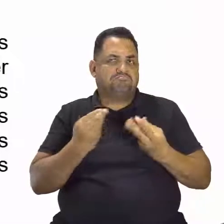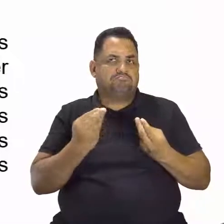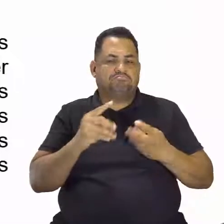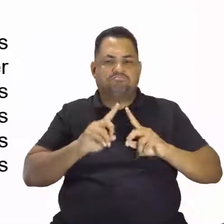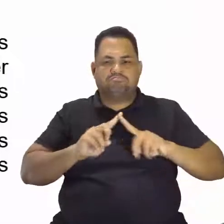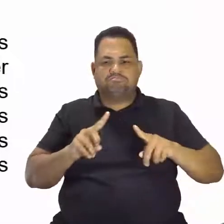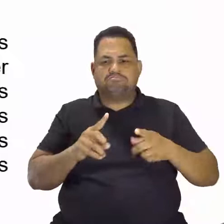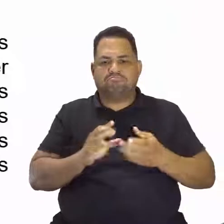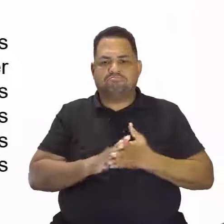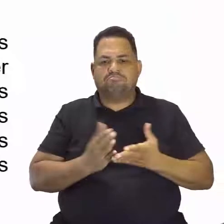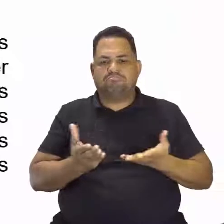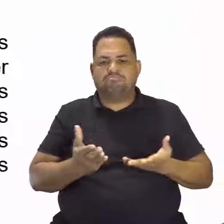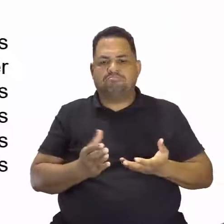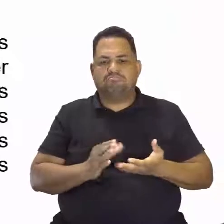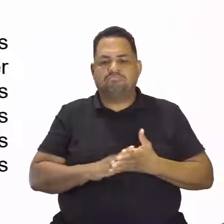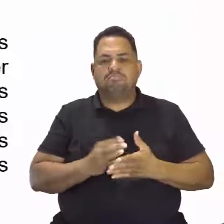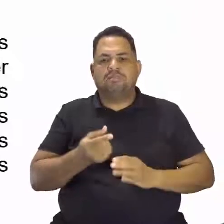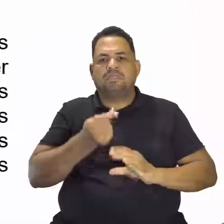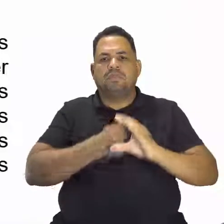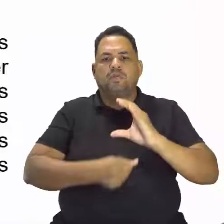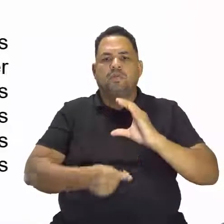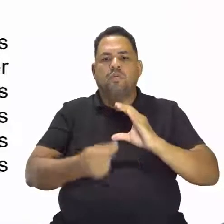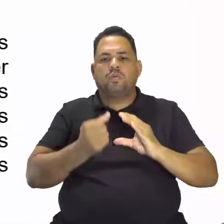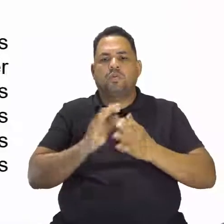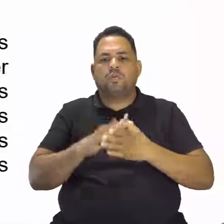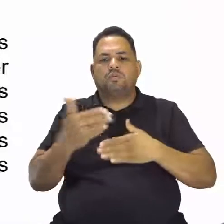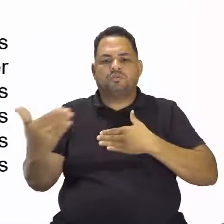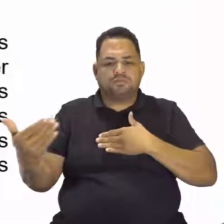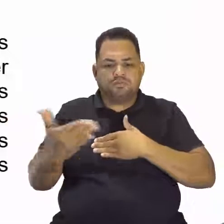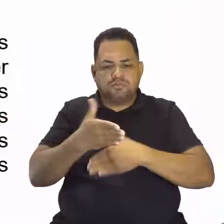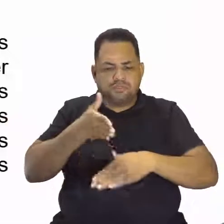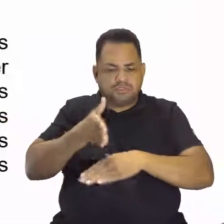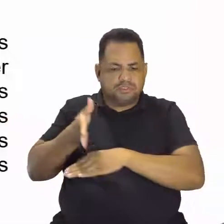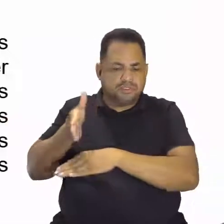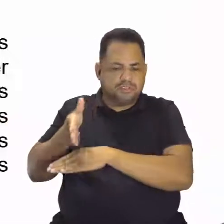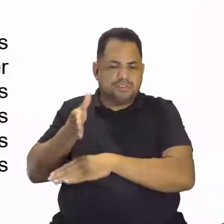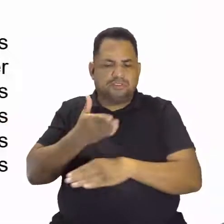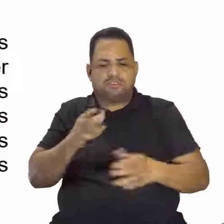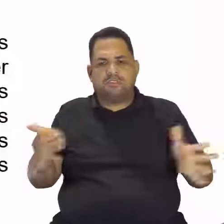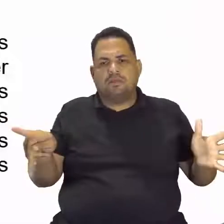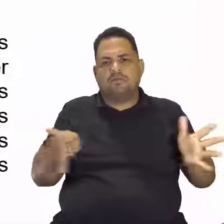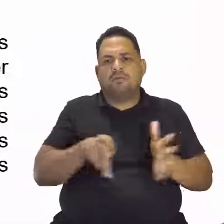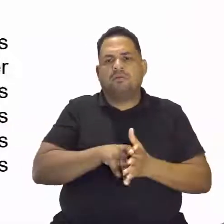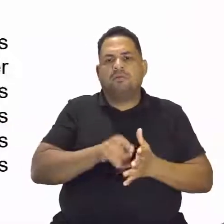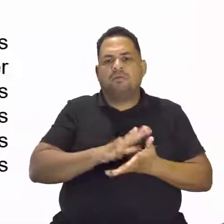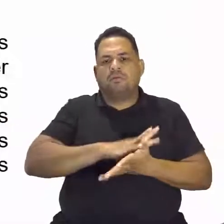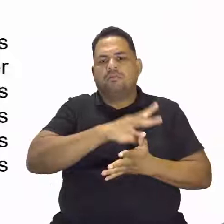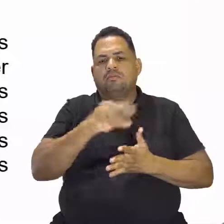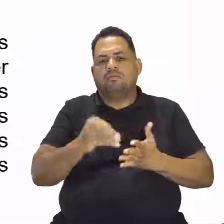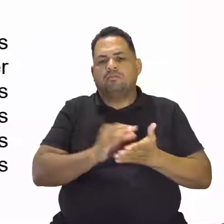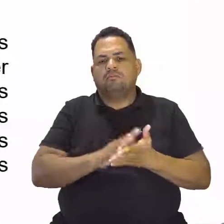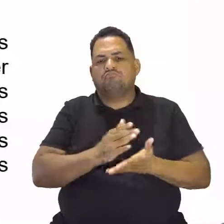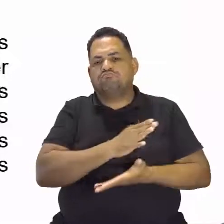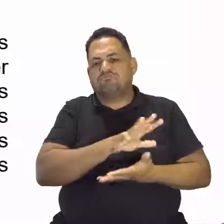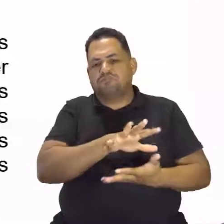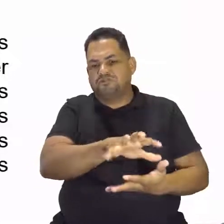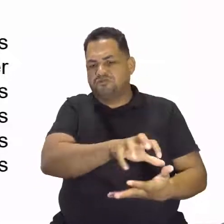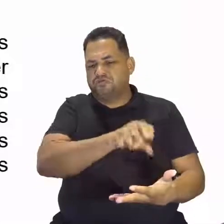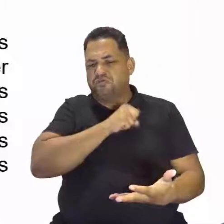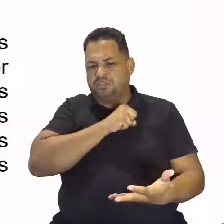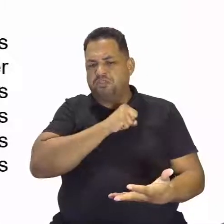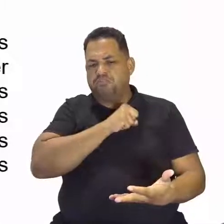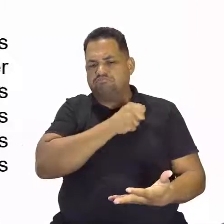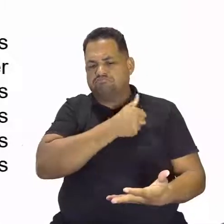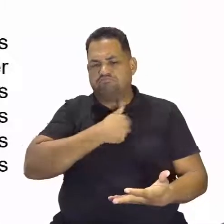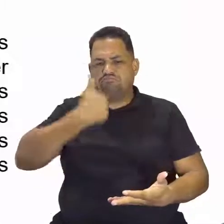são grande capital que entra na Amazônia para tirar o que ela tem de melhor e deixar a população aí